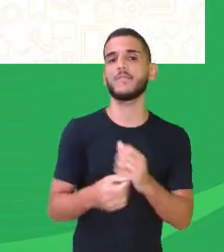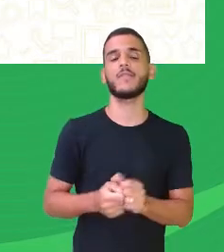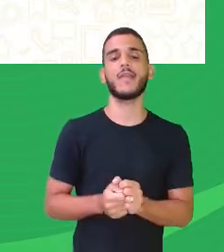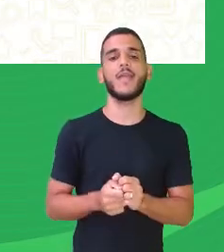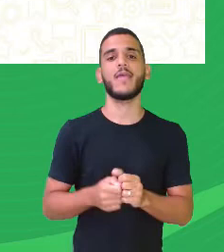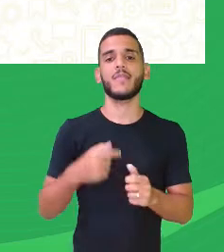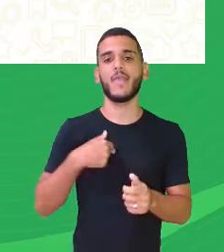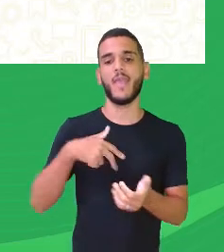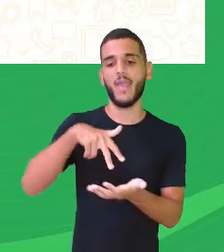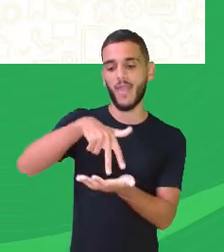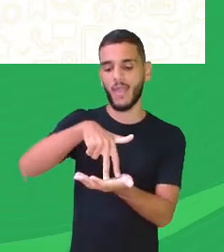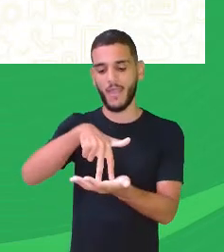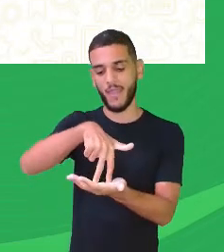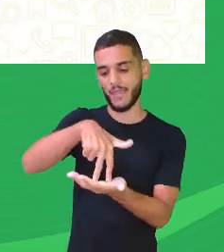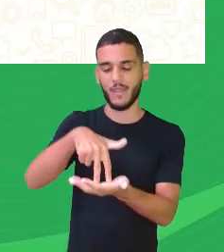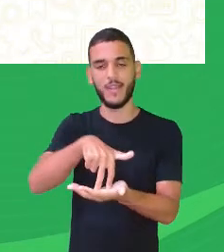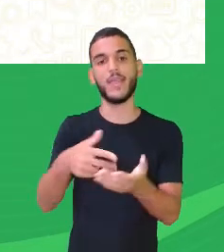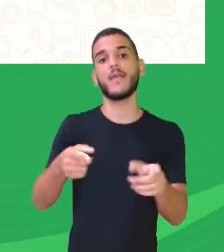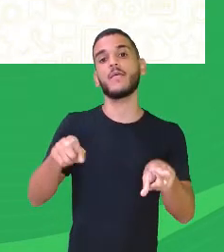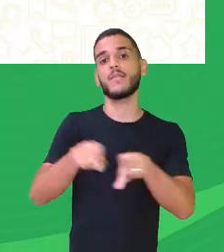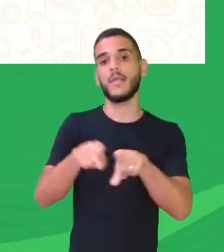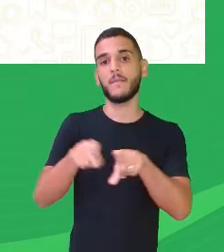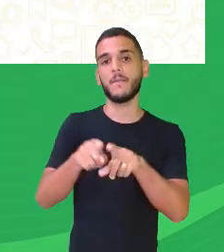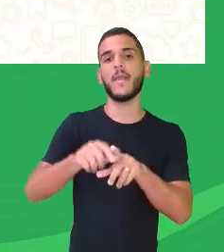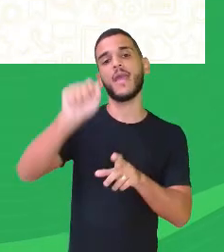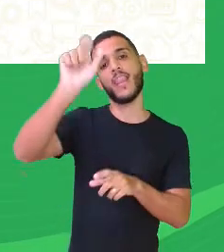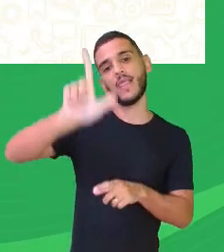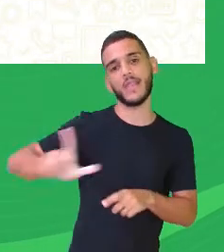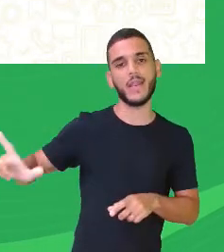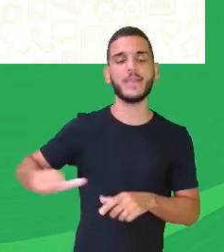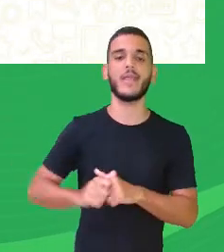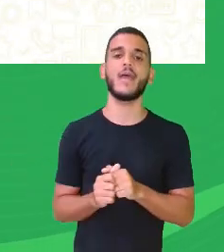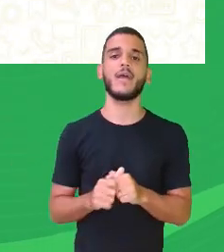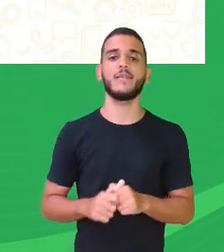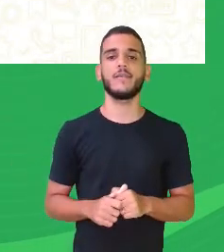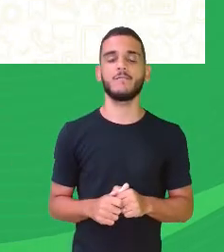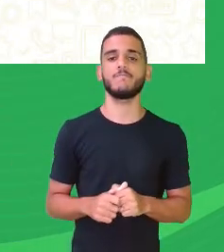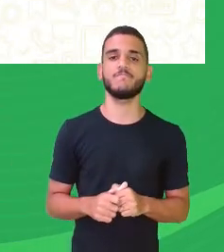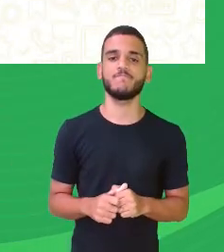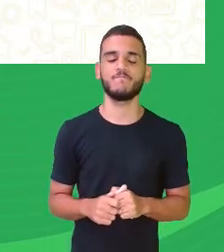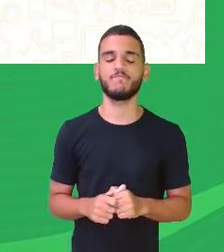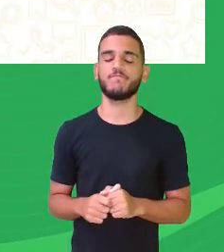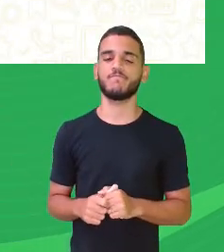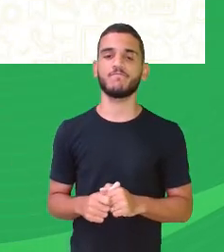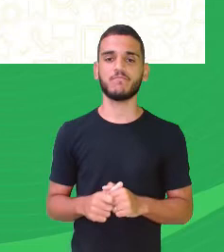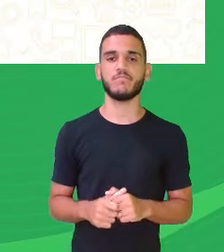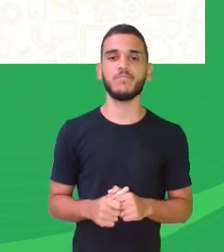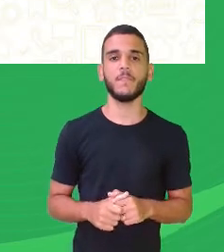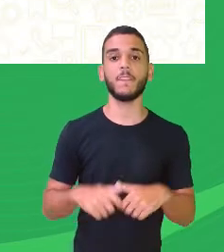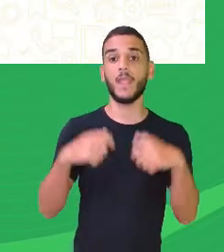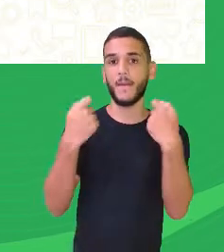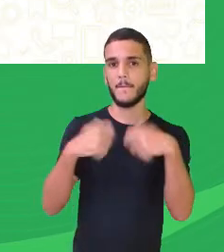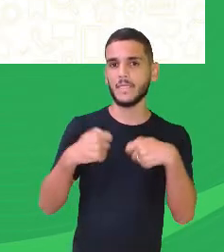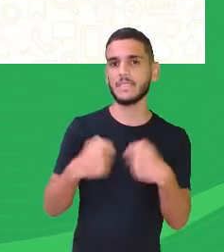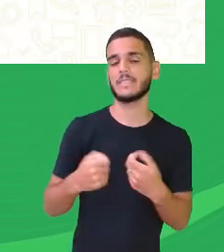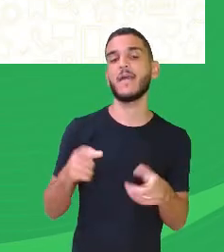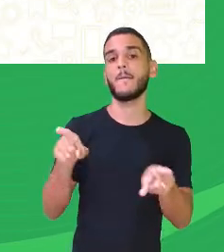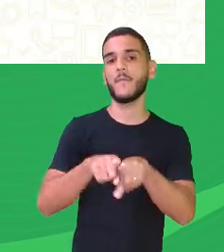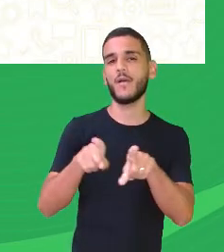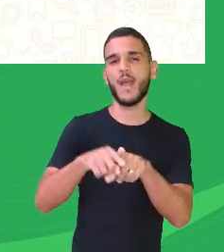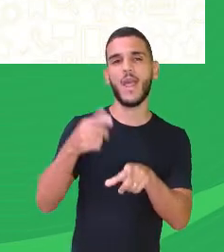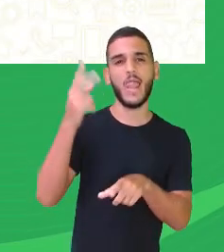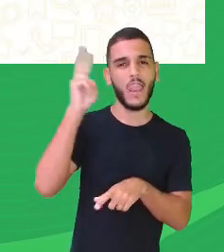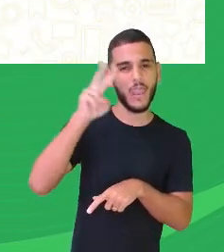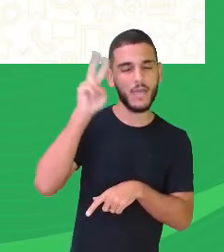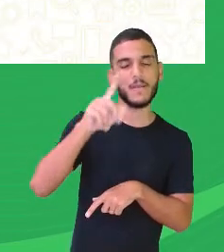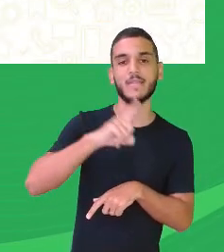capaz de reproduzir estruturas rítmicas. Por que isso? Lembra que a gente viu lá atrás que eles têm uma lacuna, que eles